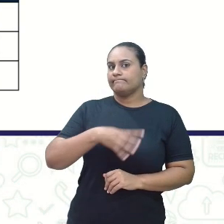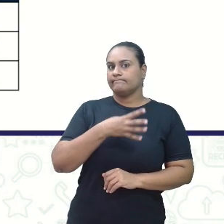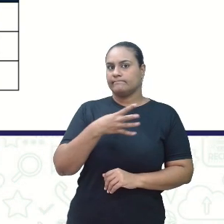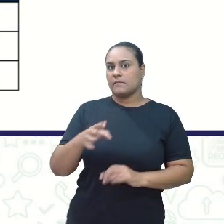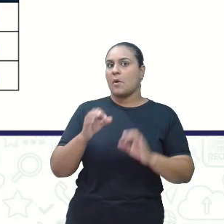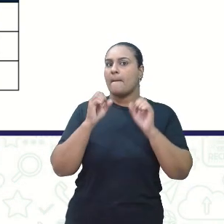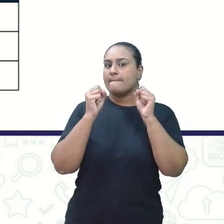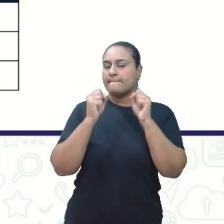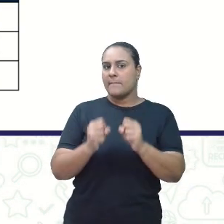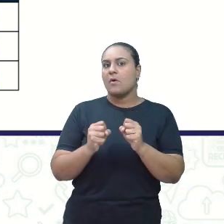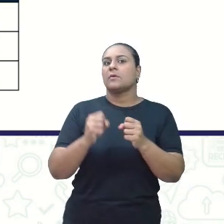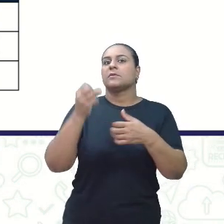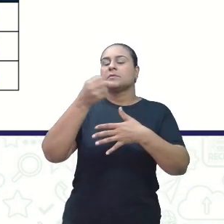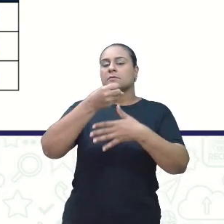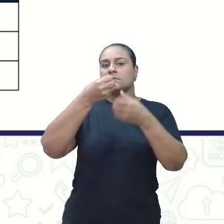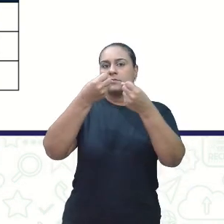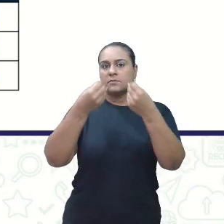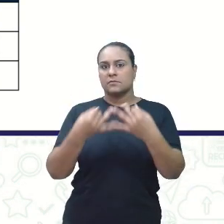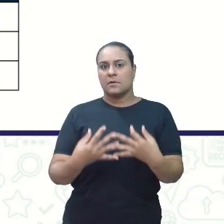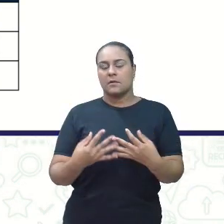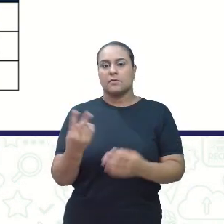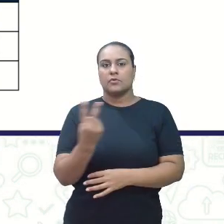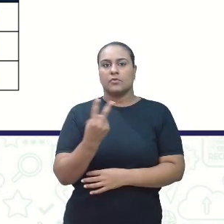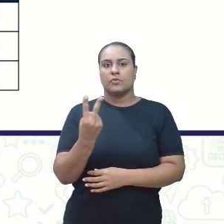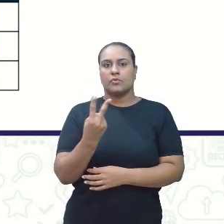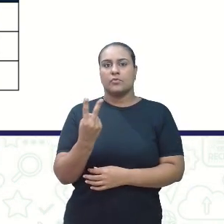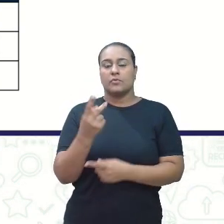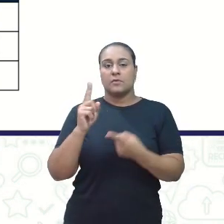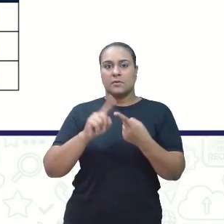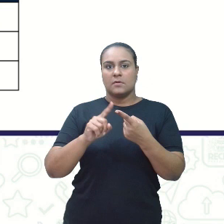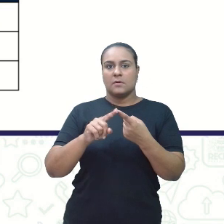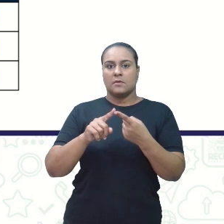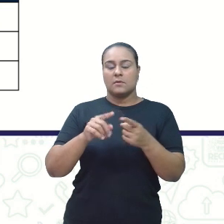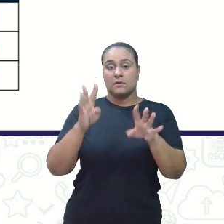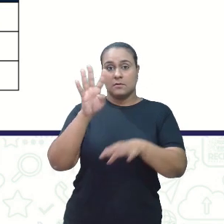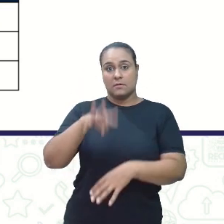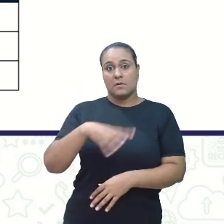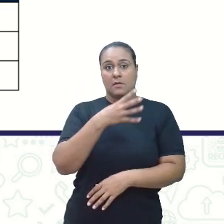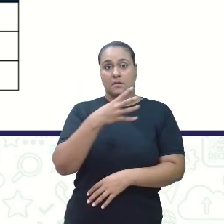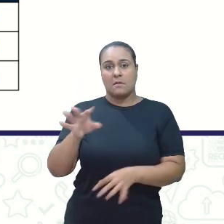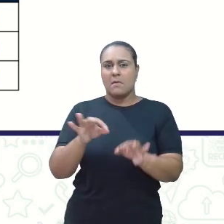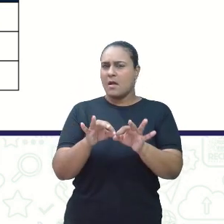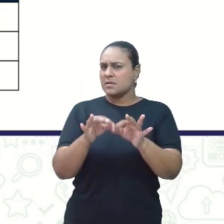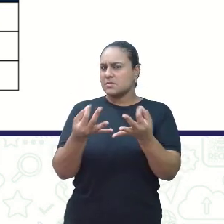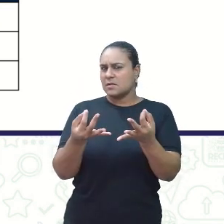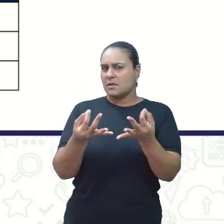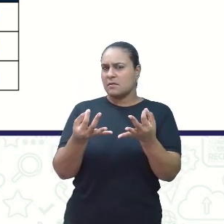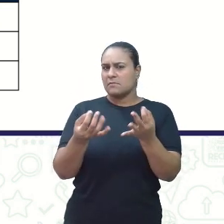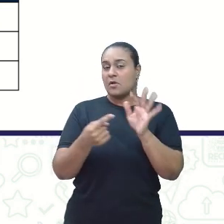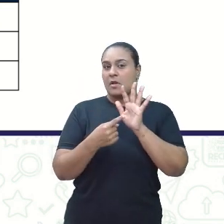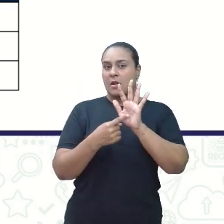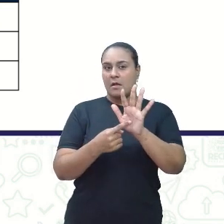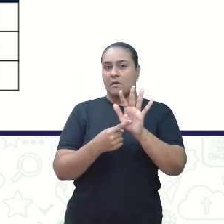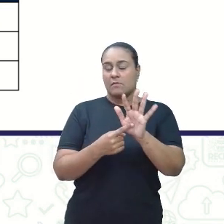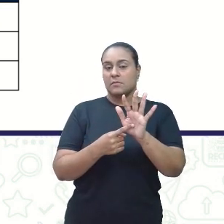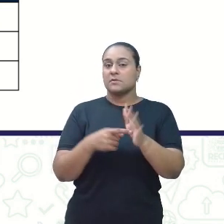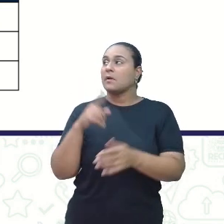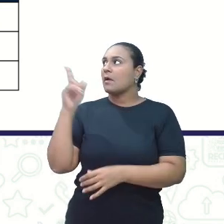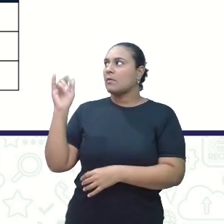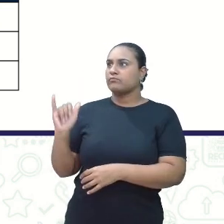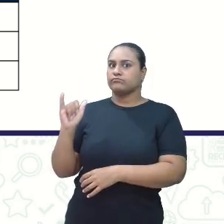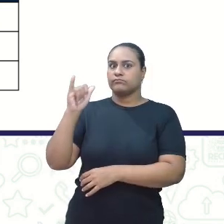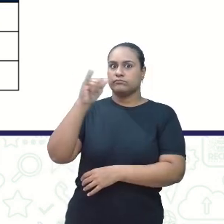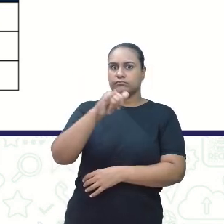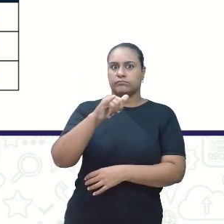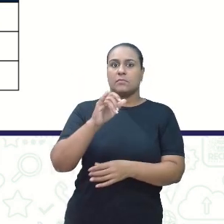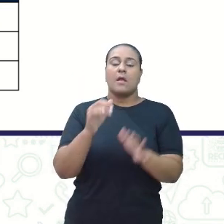duas maneiras. A primeira que a gente vai ver é a tabela simples. Na tabela simples, aqui eu trouxe um exemplo de uma companhia aérea que está dizendo